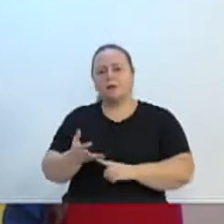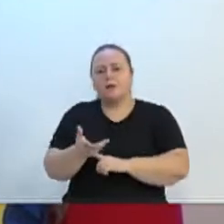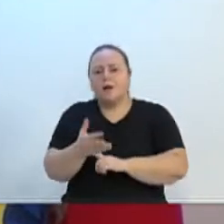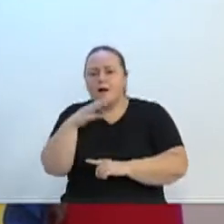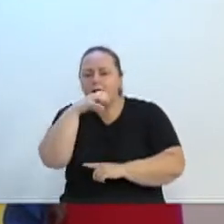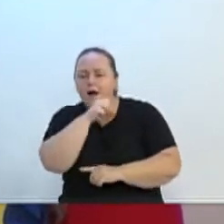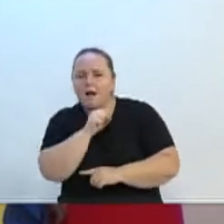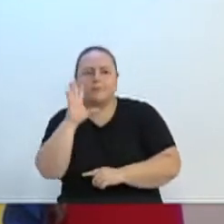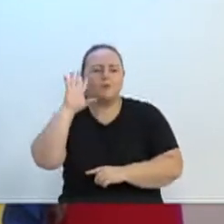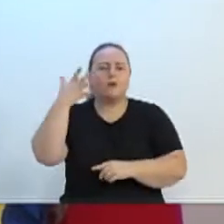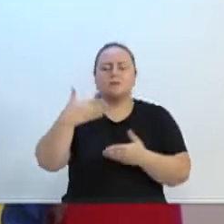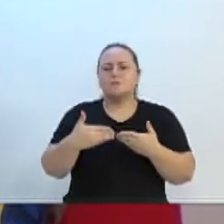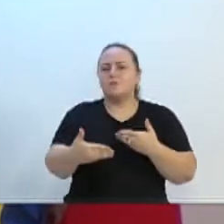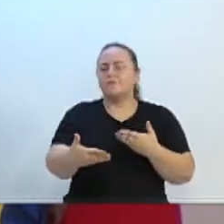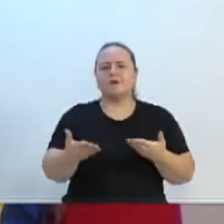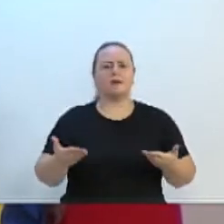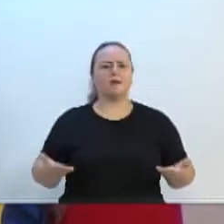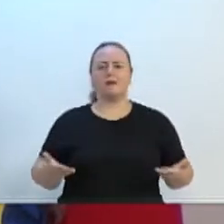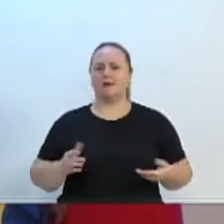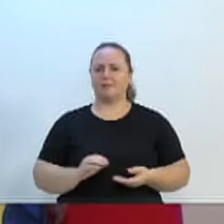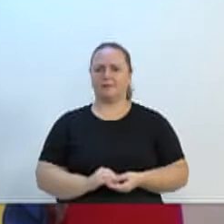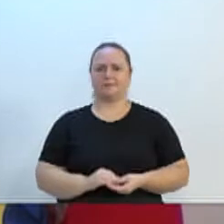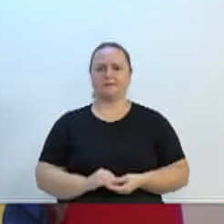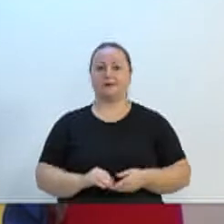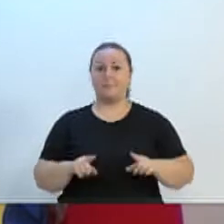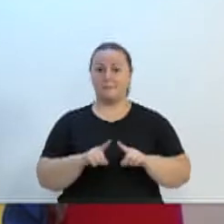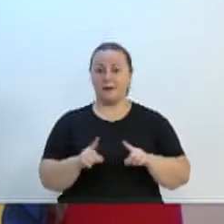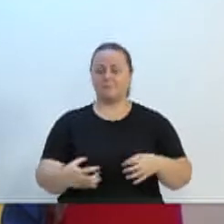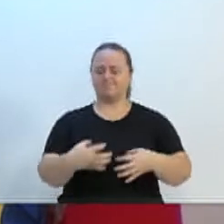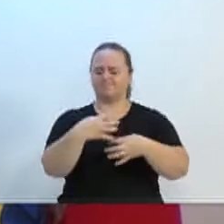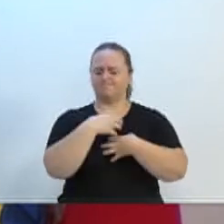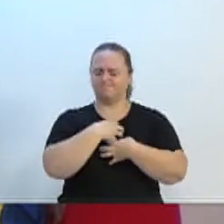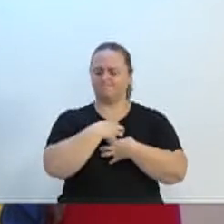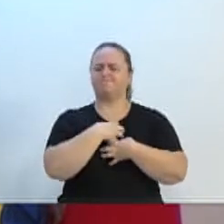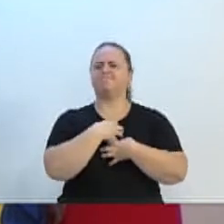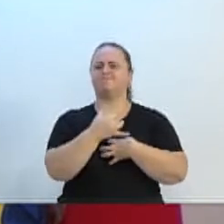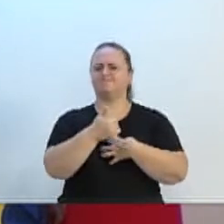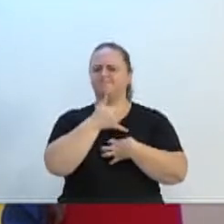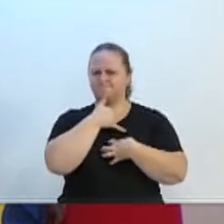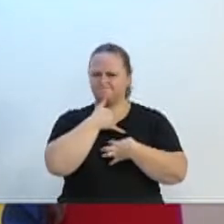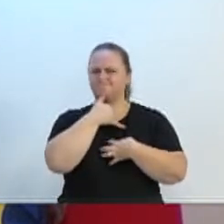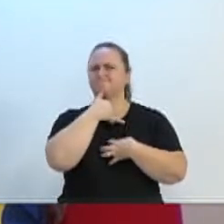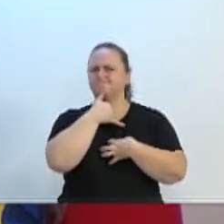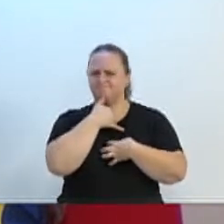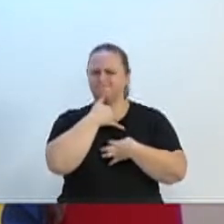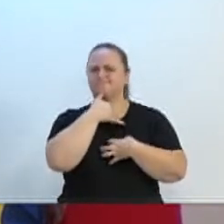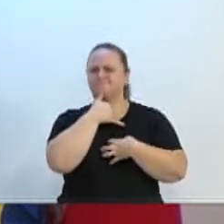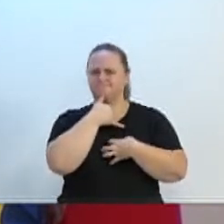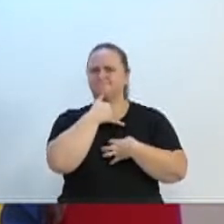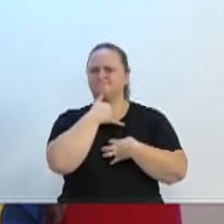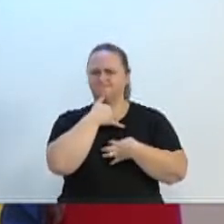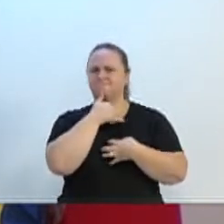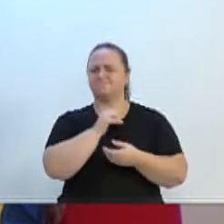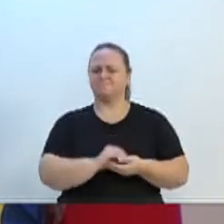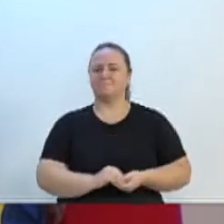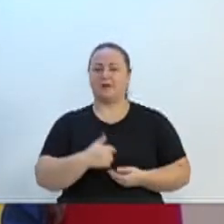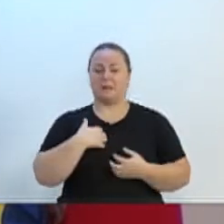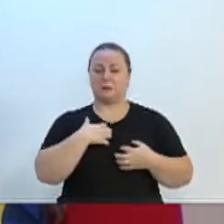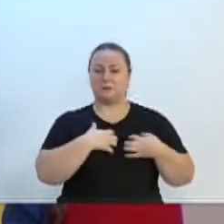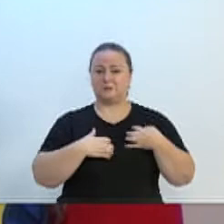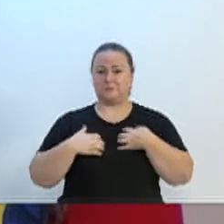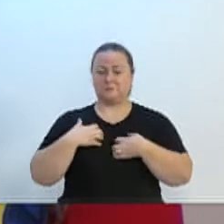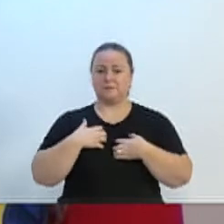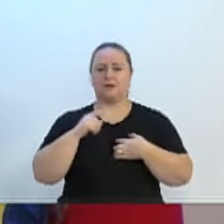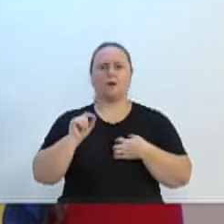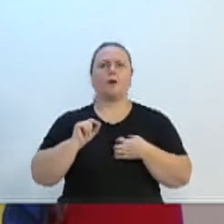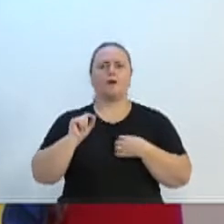processo. O que me deixa triste e que me deixa angustiado, vereadorito, é que o vereador